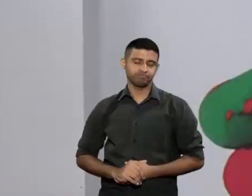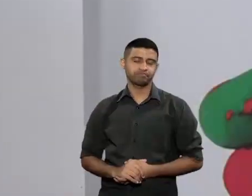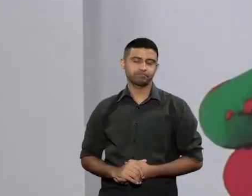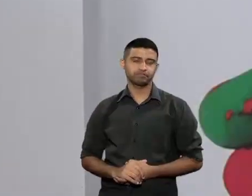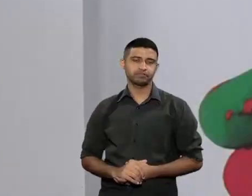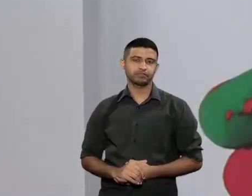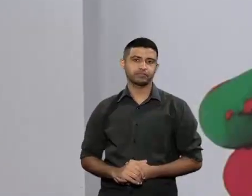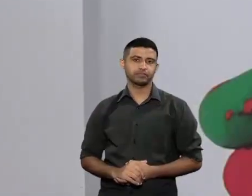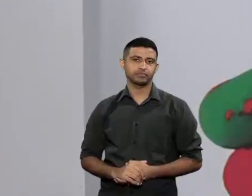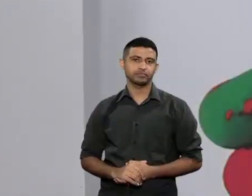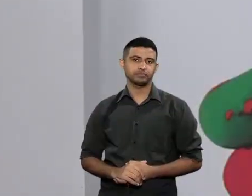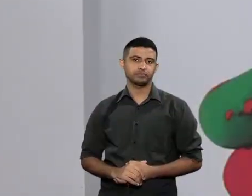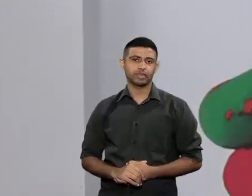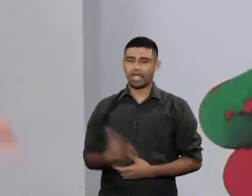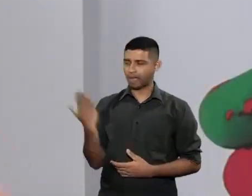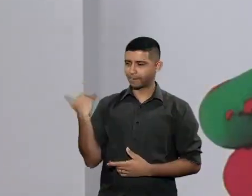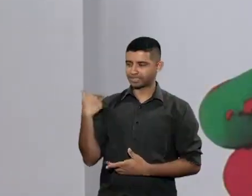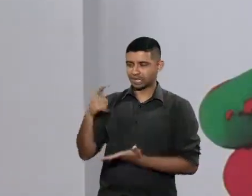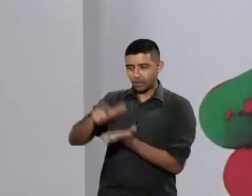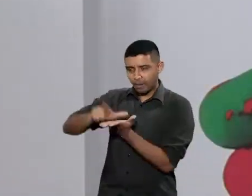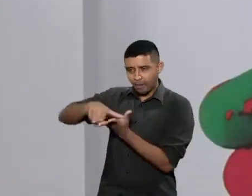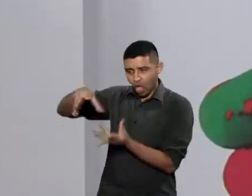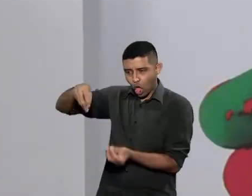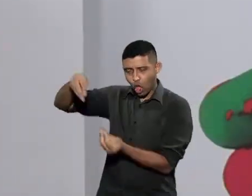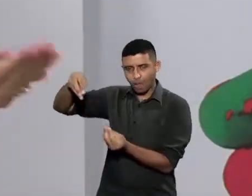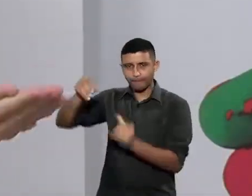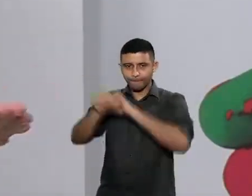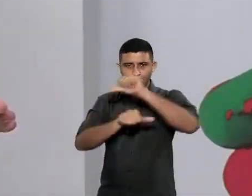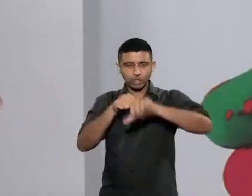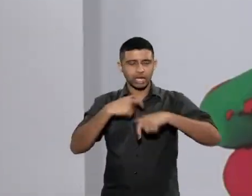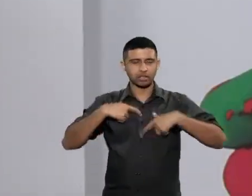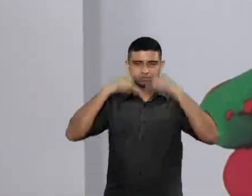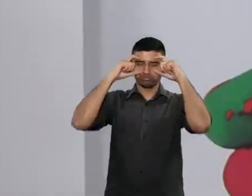Entendi. E quando eu mudei da lâmina pro óculos,